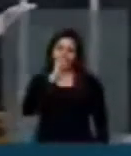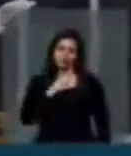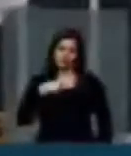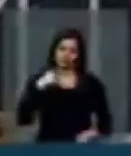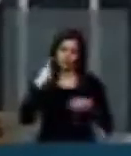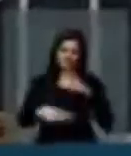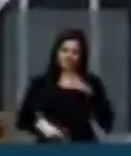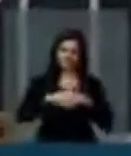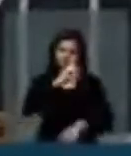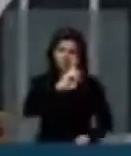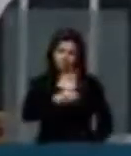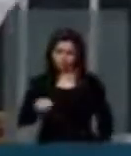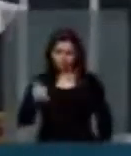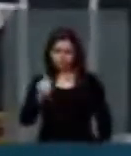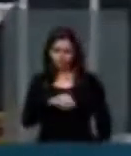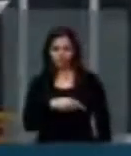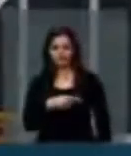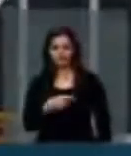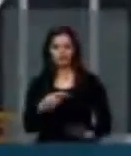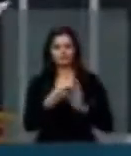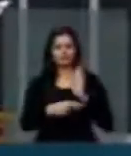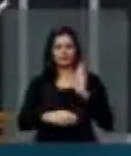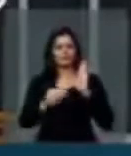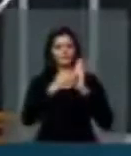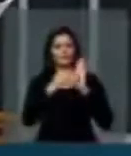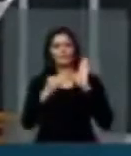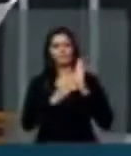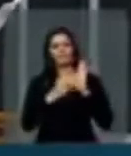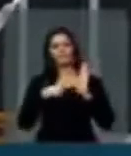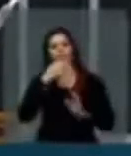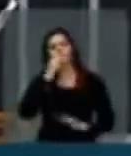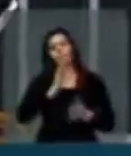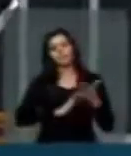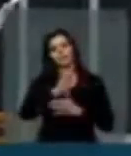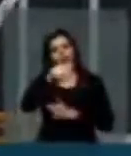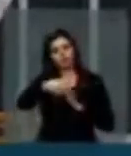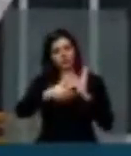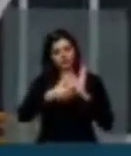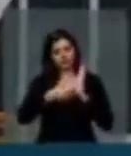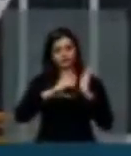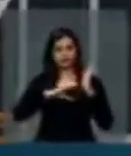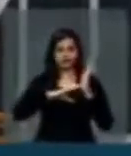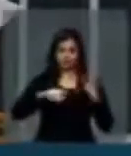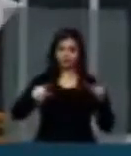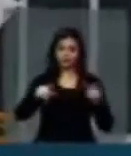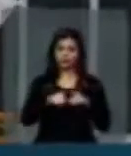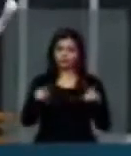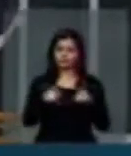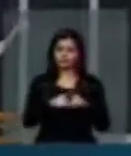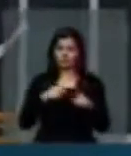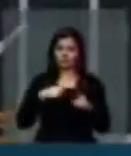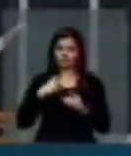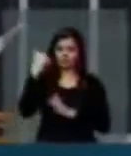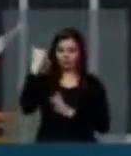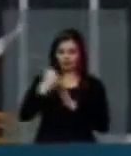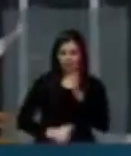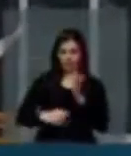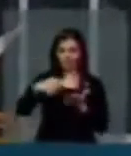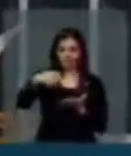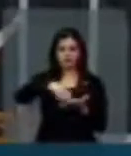vetou projeto, emenda que nós aprovamos aqui na Câmara e também no Senado, desonerando